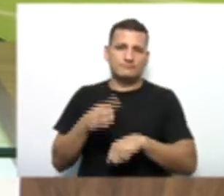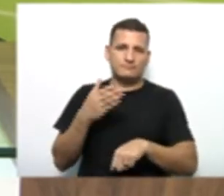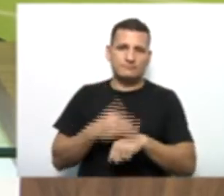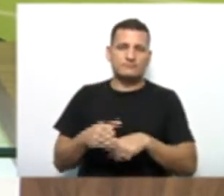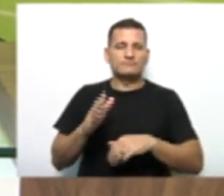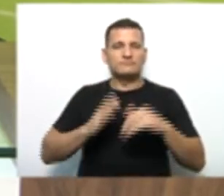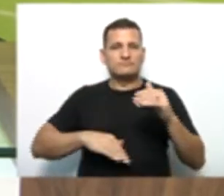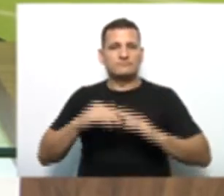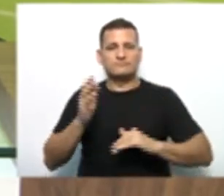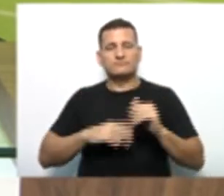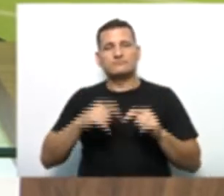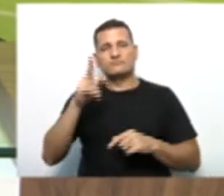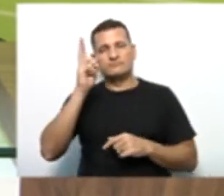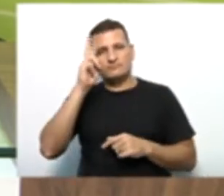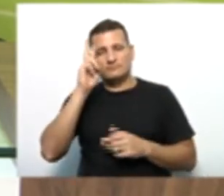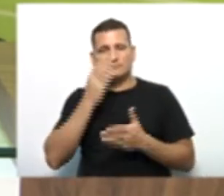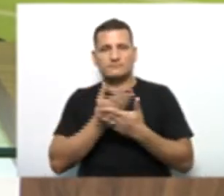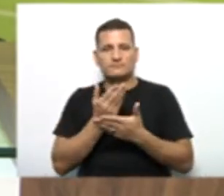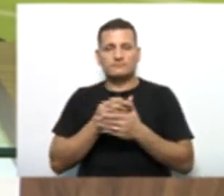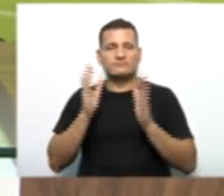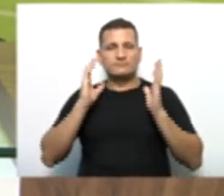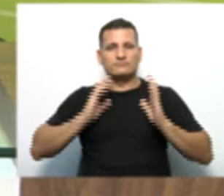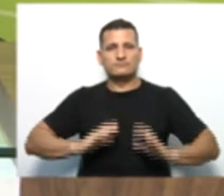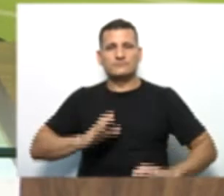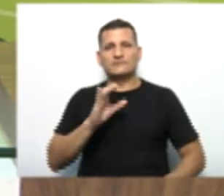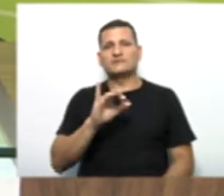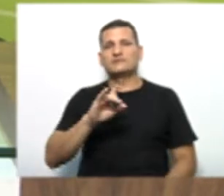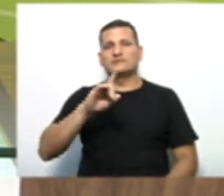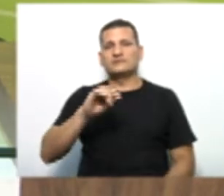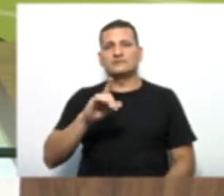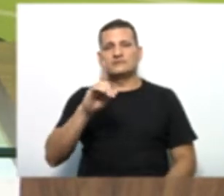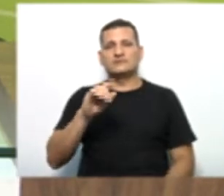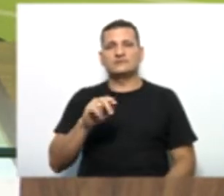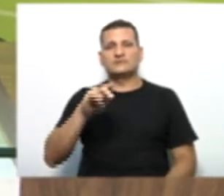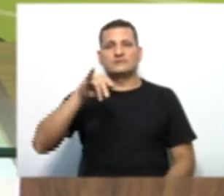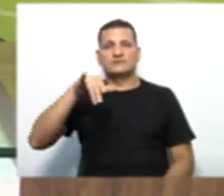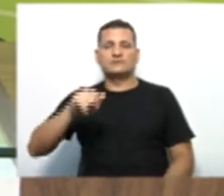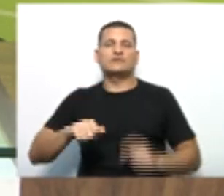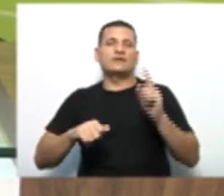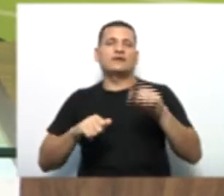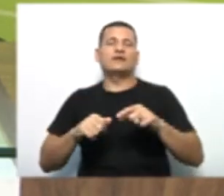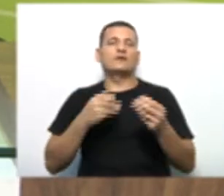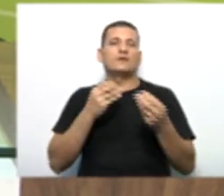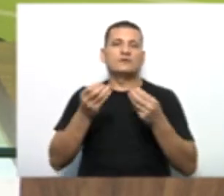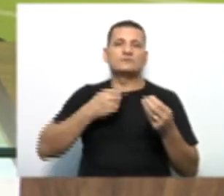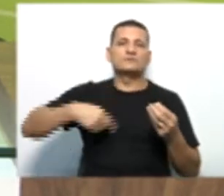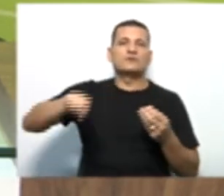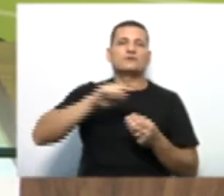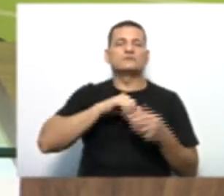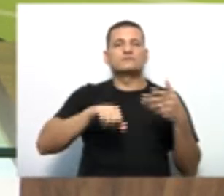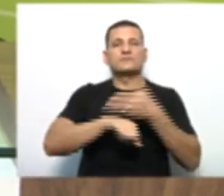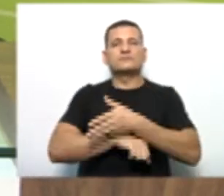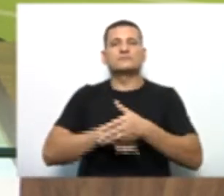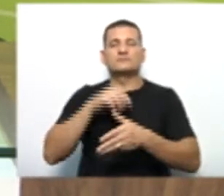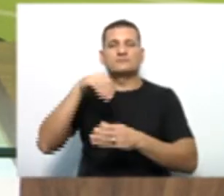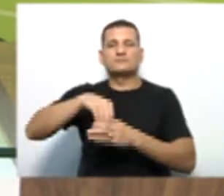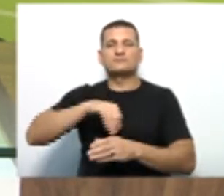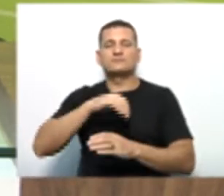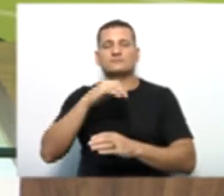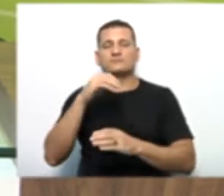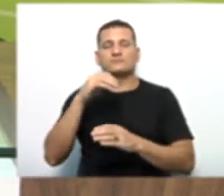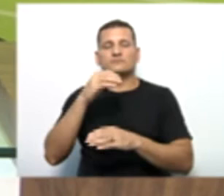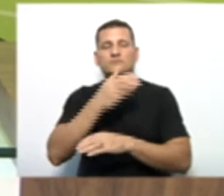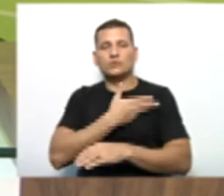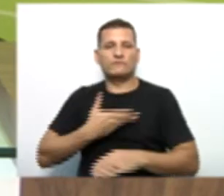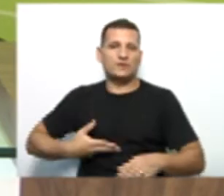das aulas de cidadania, né? Que seria a nossa participação dentro do Estado, das decisões políticas do Estado. Então,